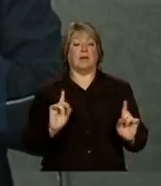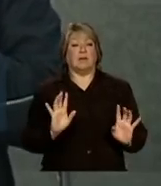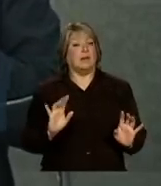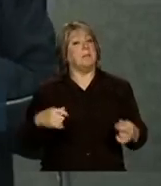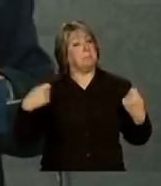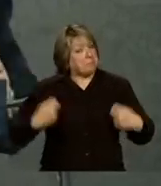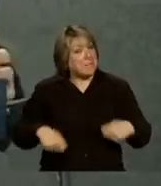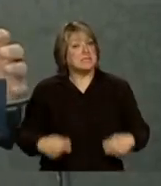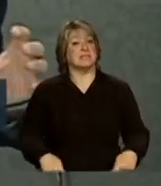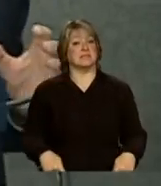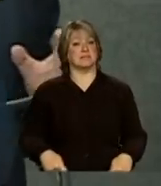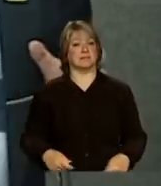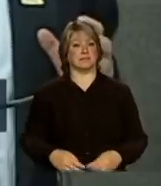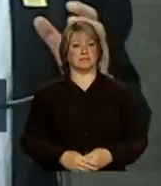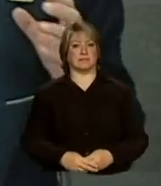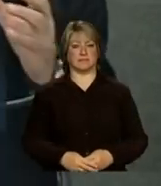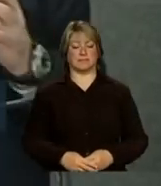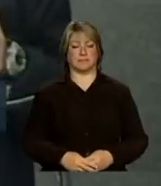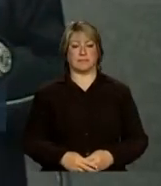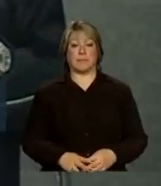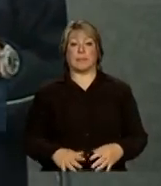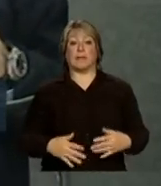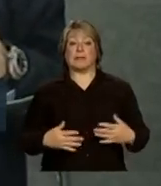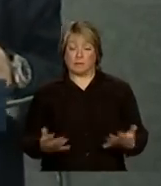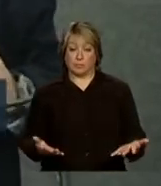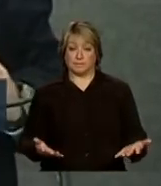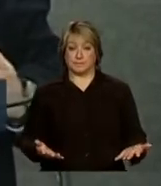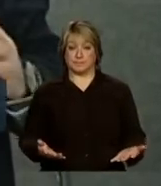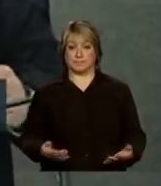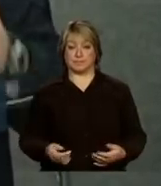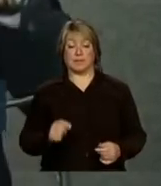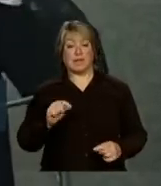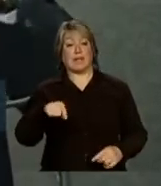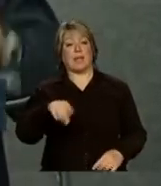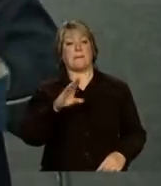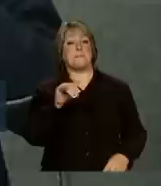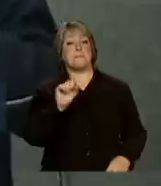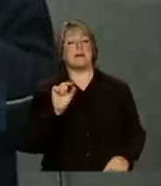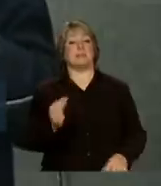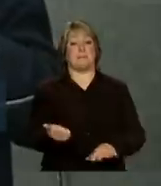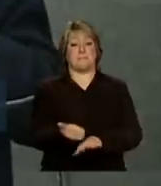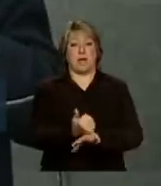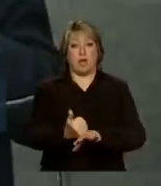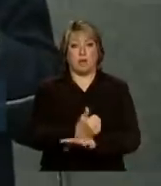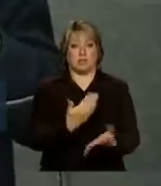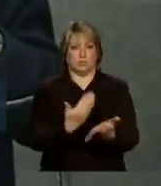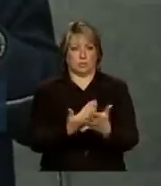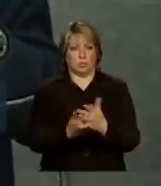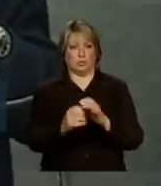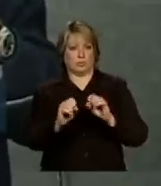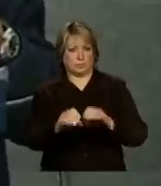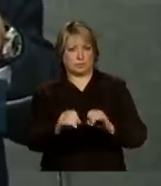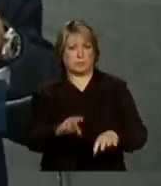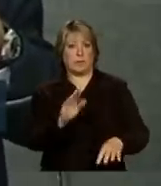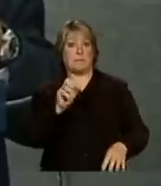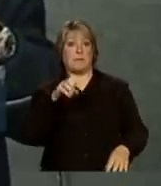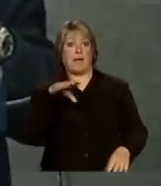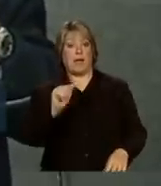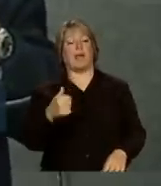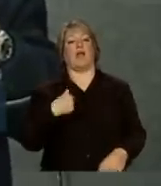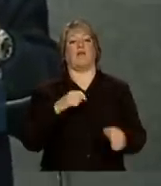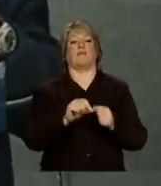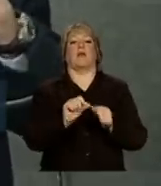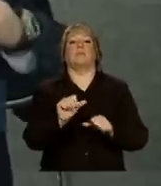ser bom então e é na base da melhoria da educação básica é que eu faço a